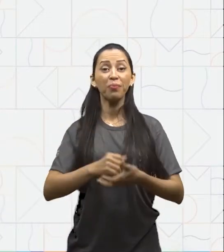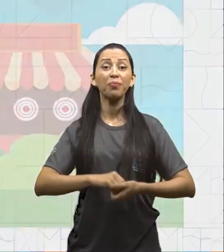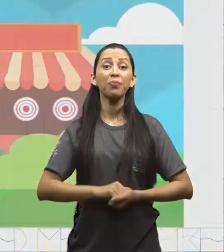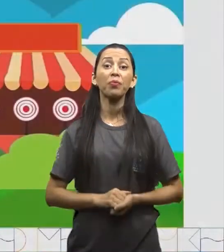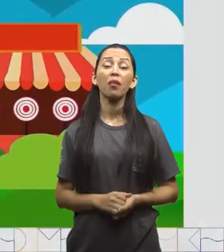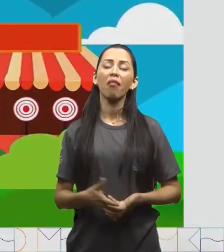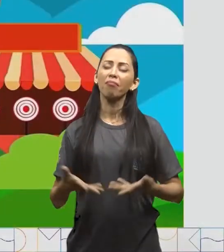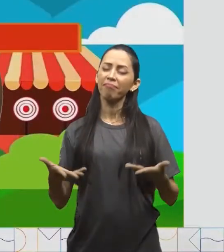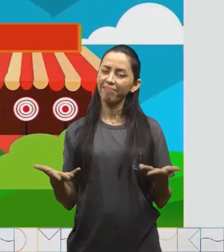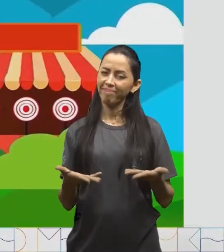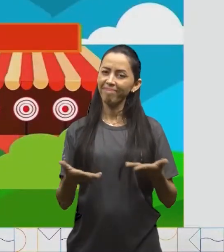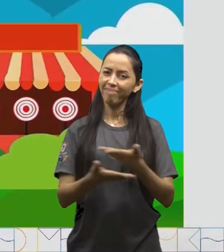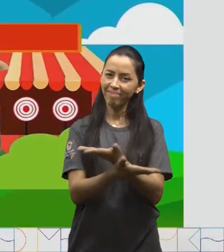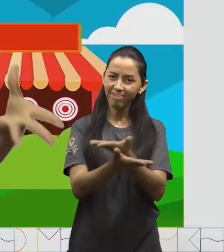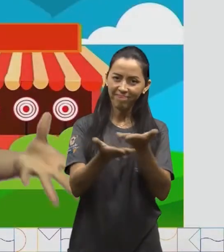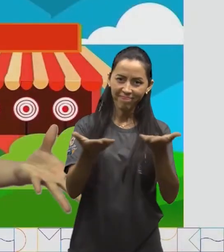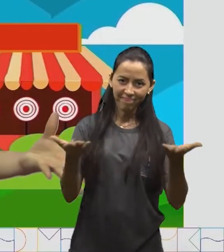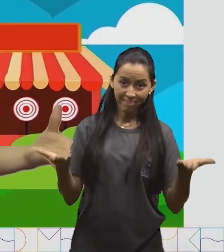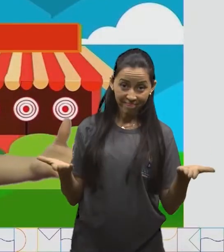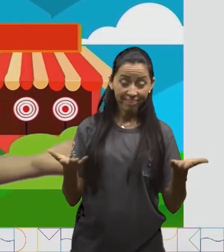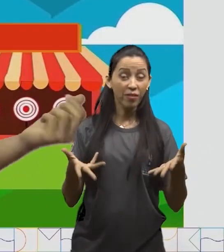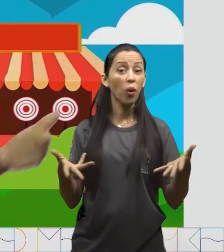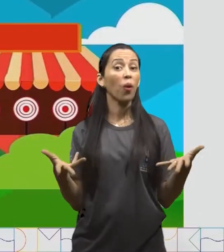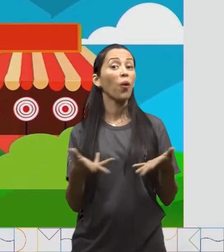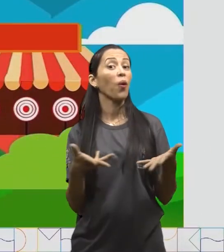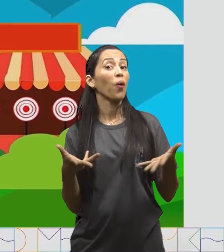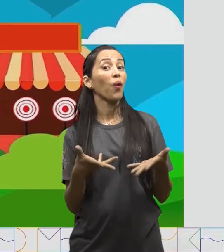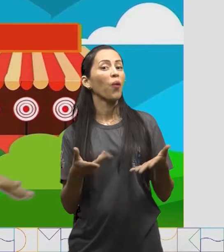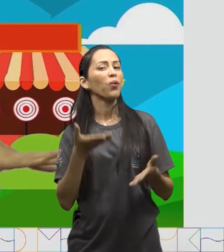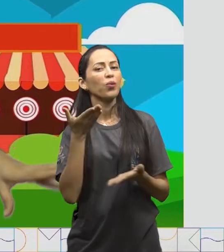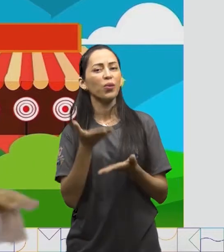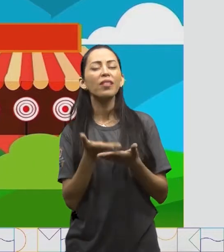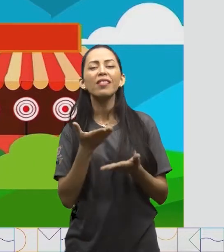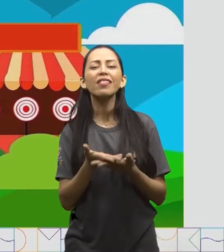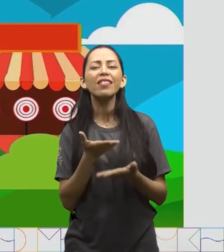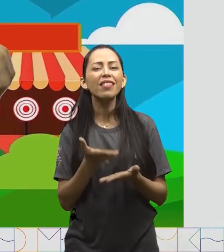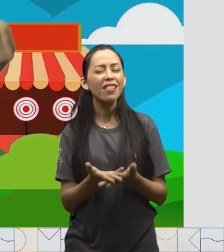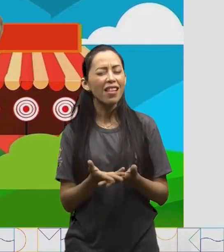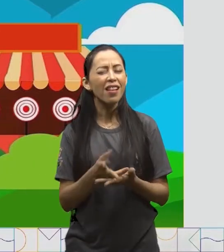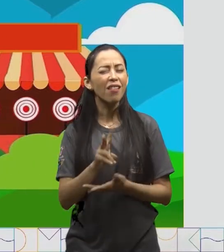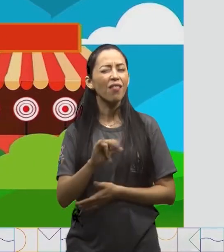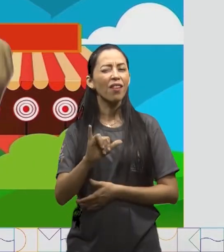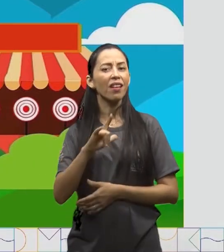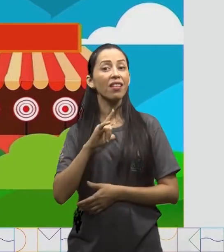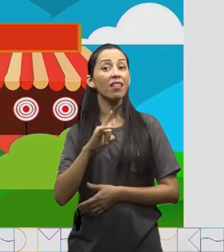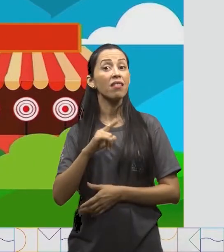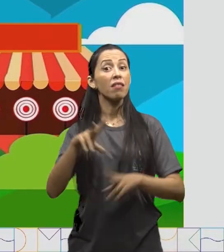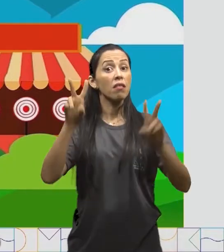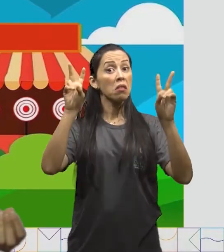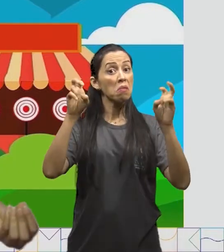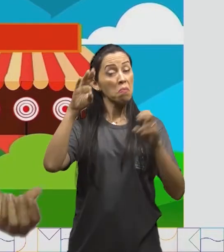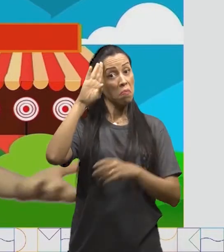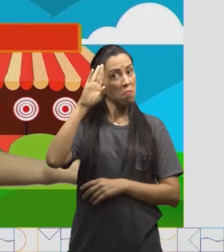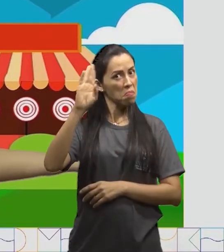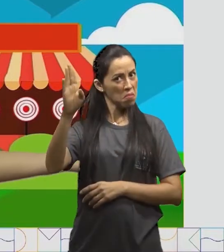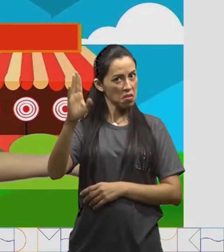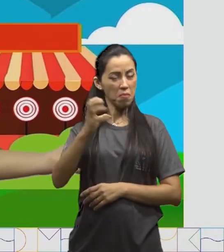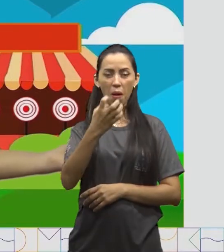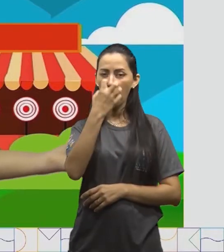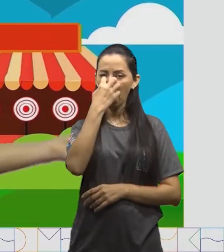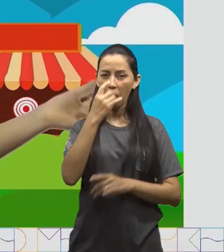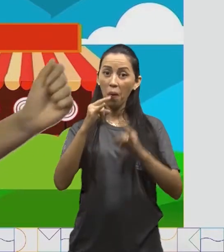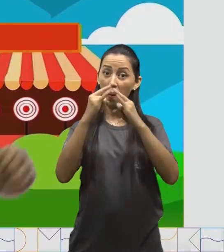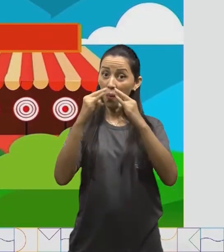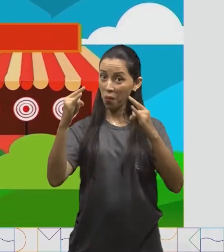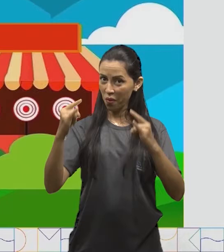aula? Respeitável público! Hoje, nossa aula terá como tema principal o